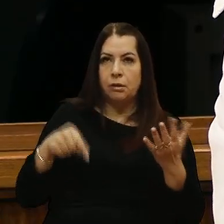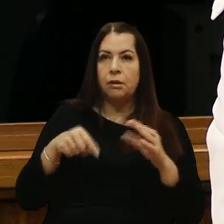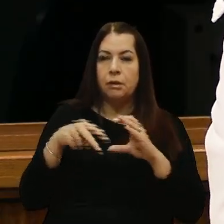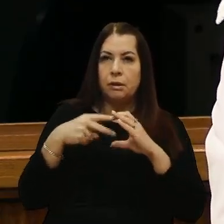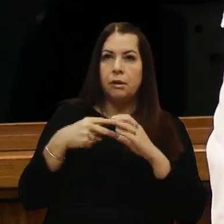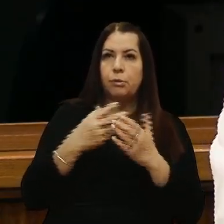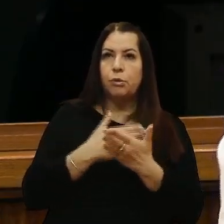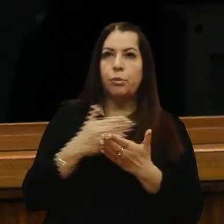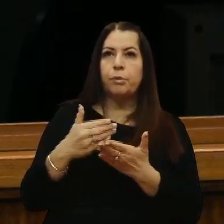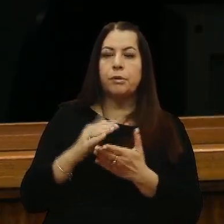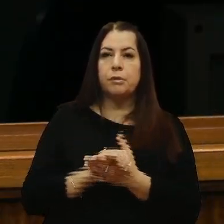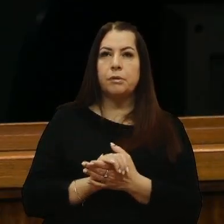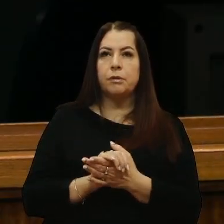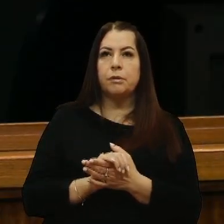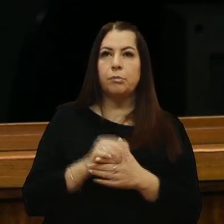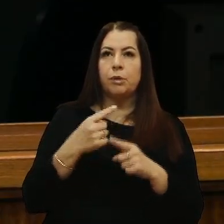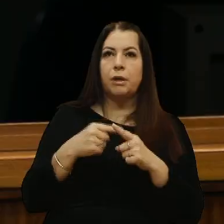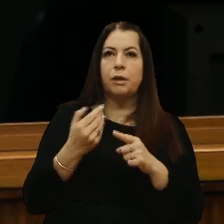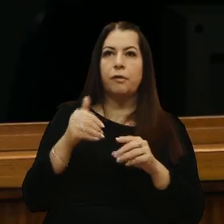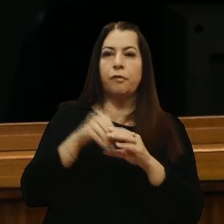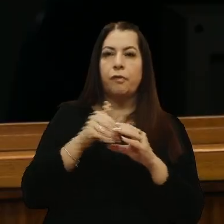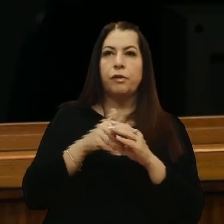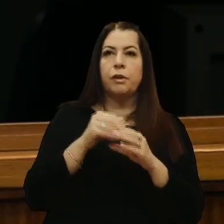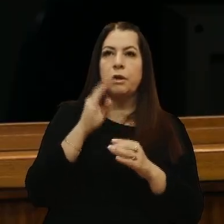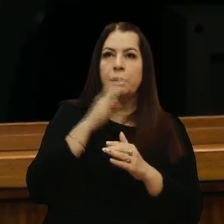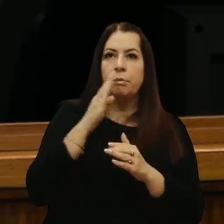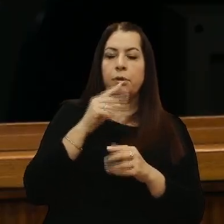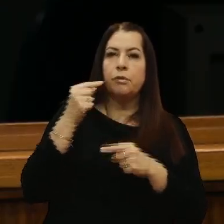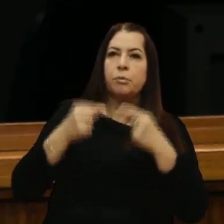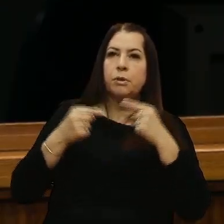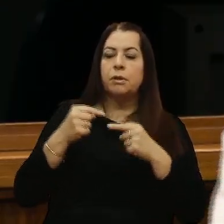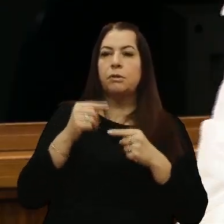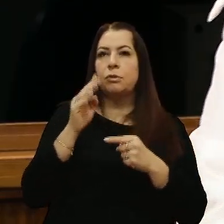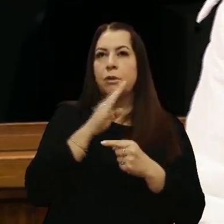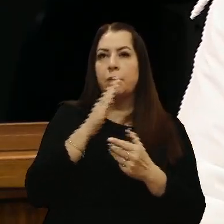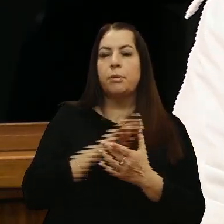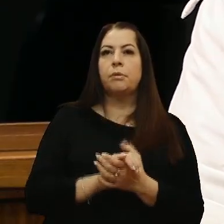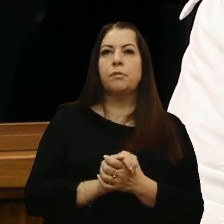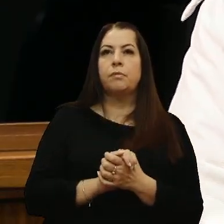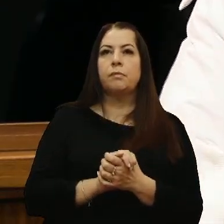Câmara começar, porque quer votar logo, fazer o debate logo,